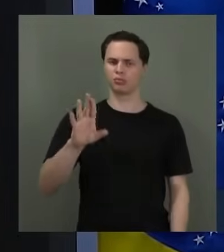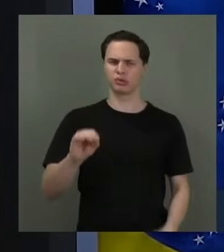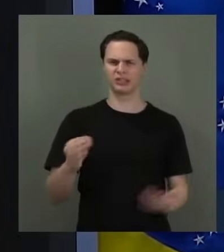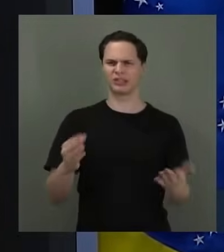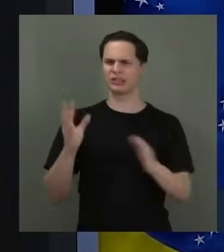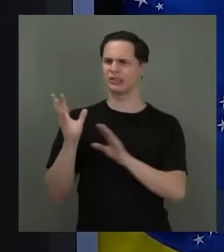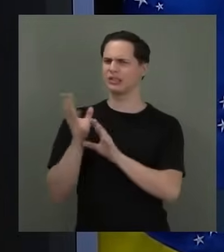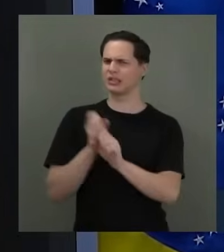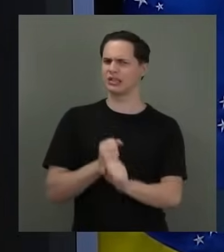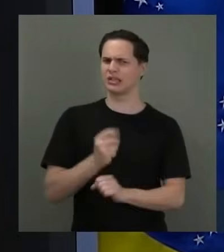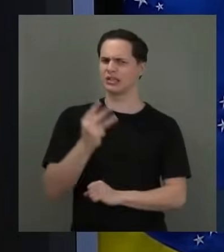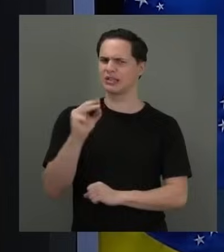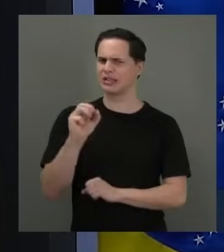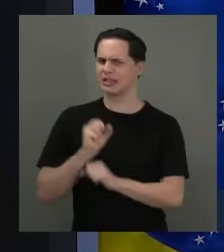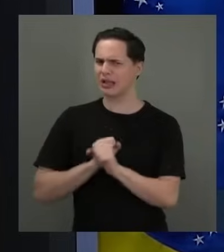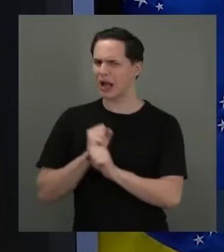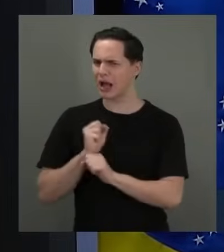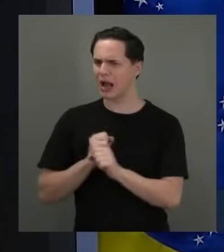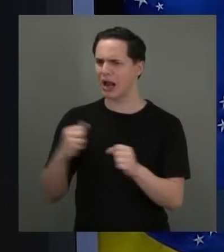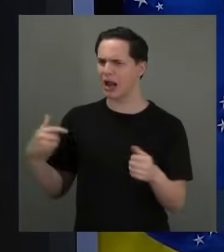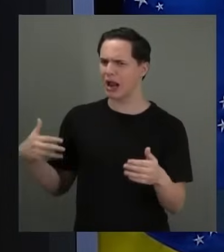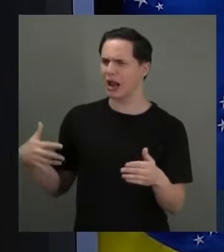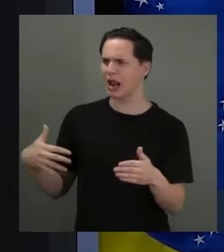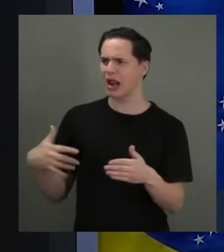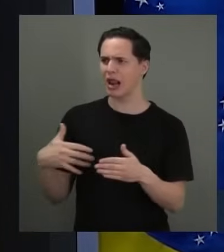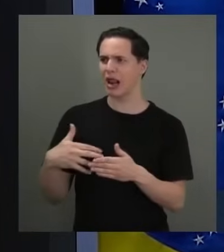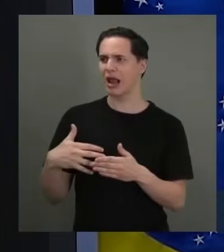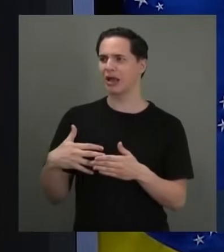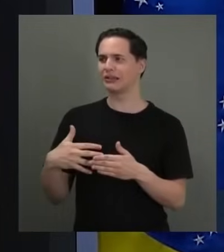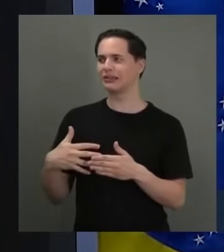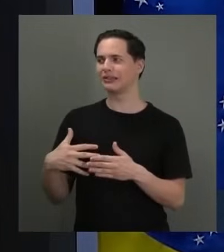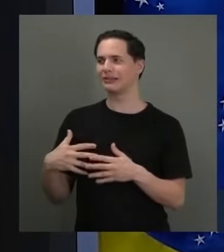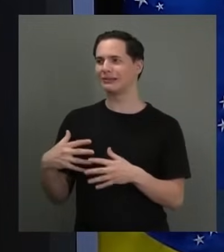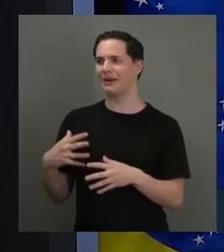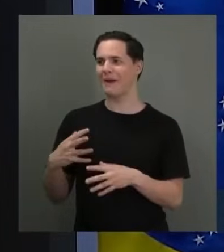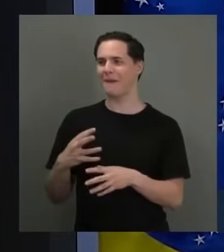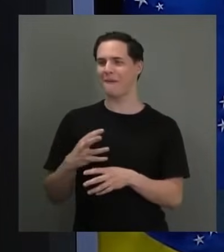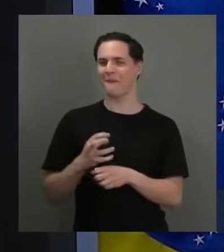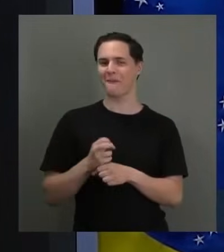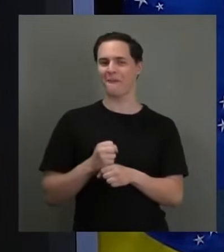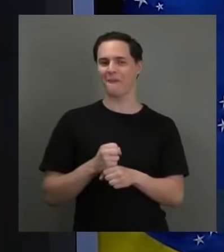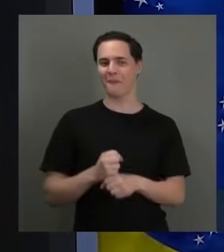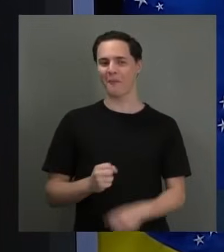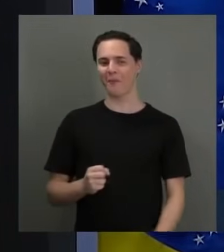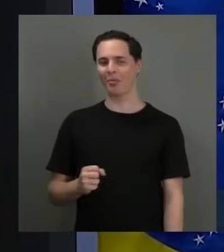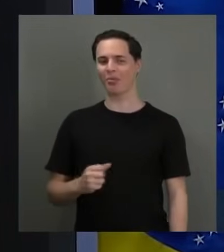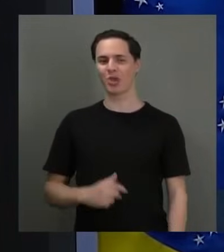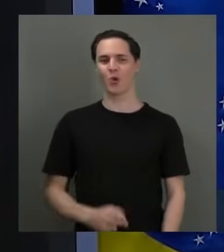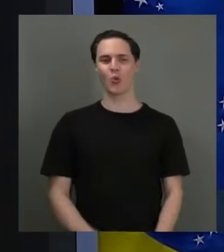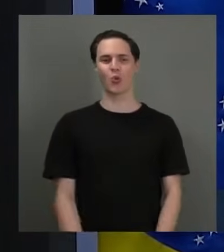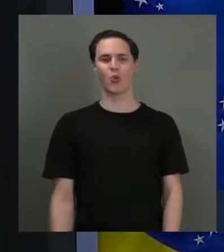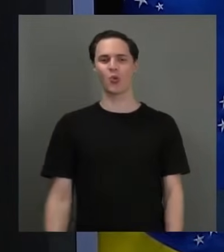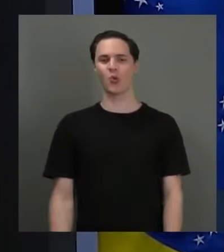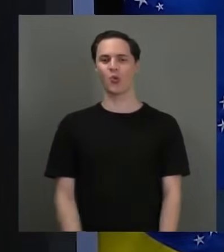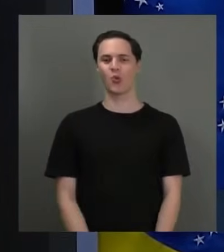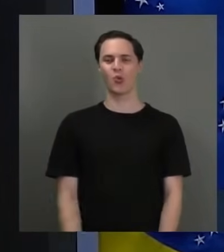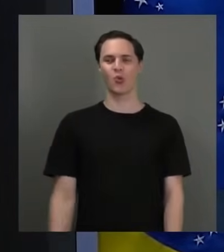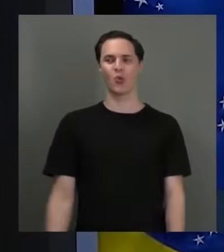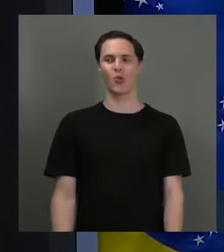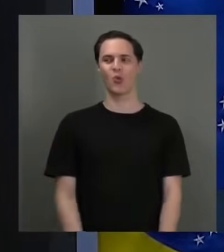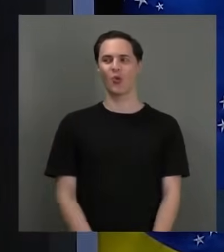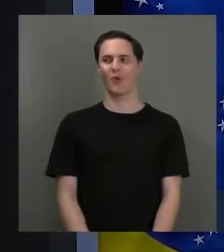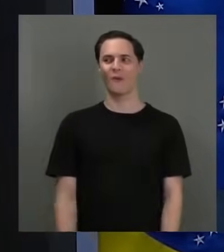30 anos nos garantem que precisamos ter calma, dada a importância dessa reforma